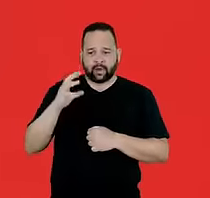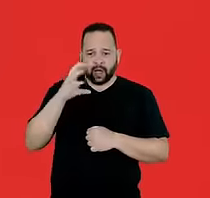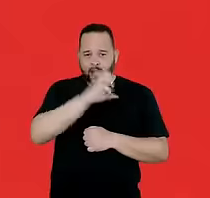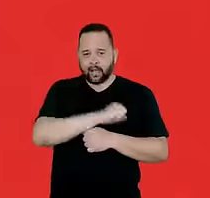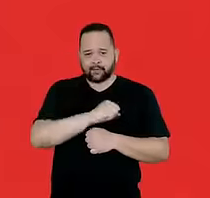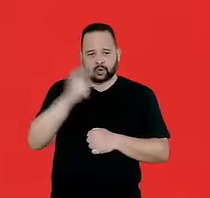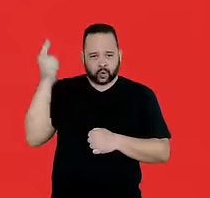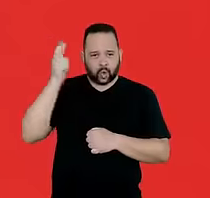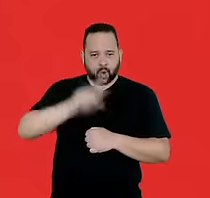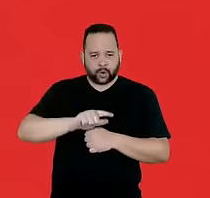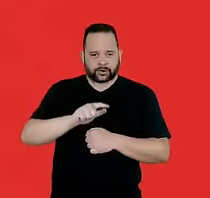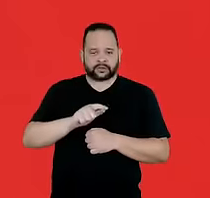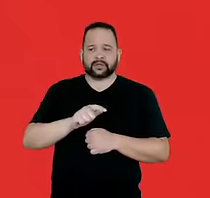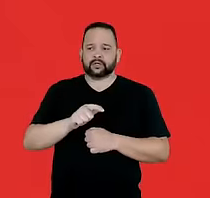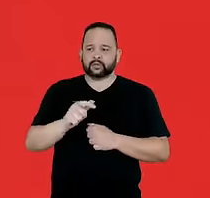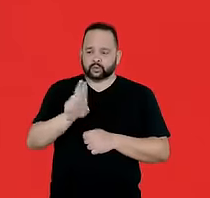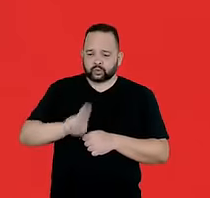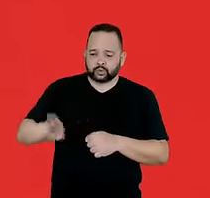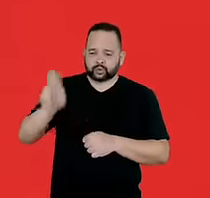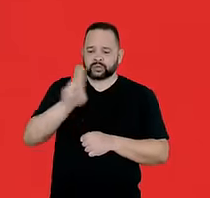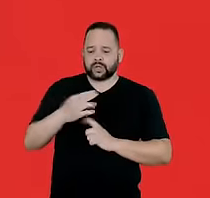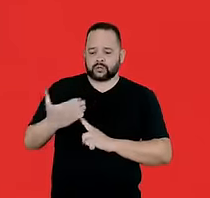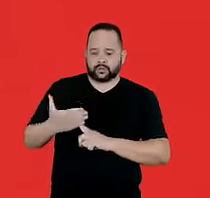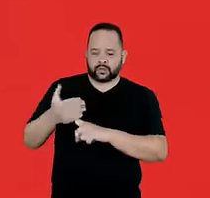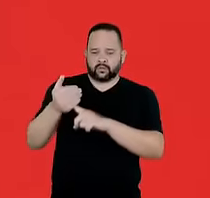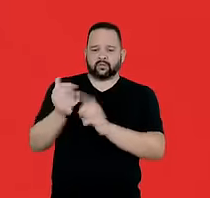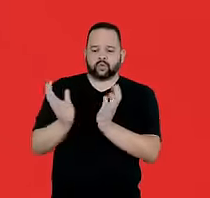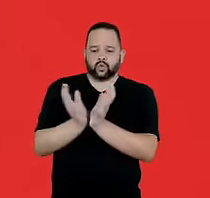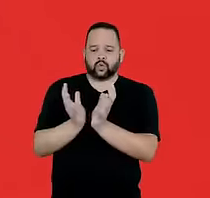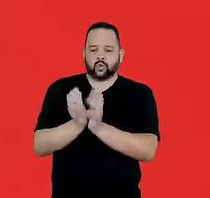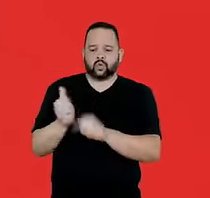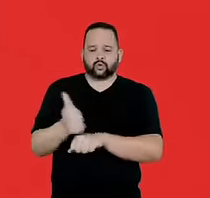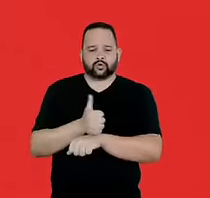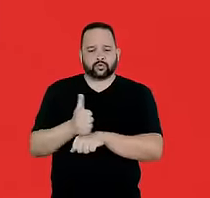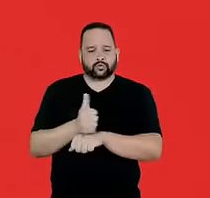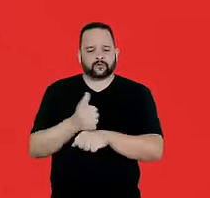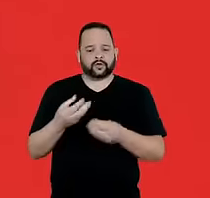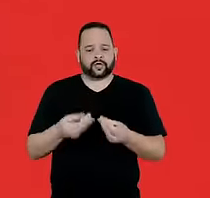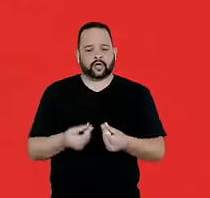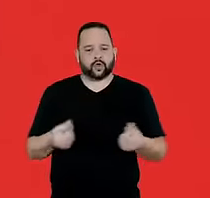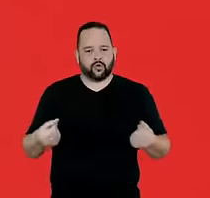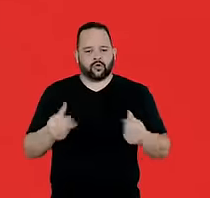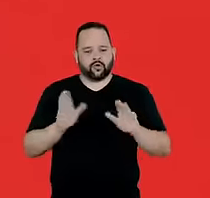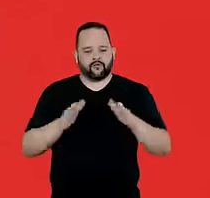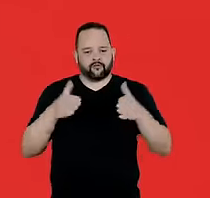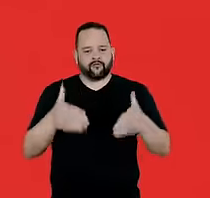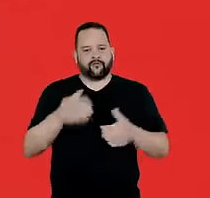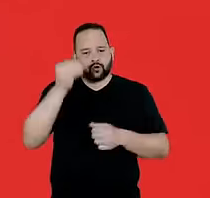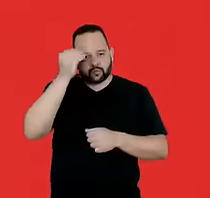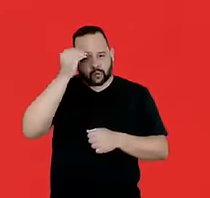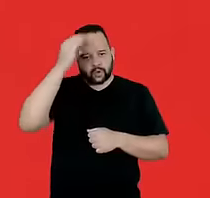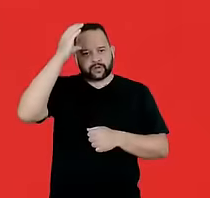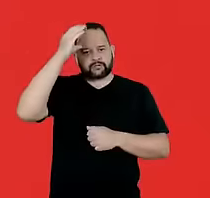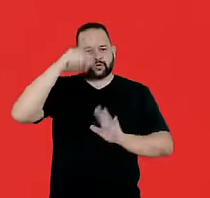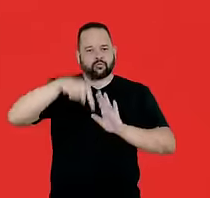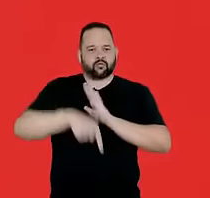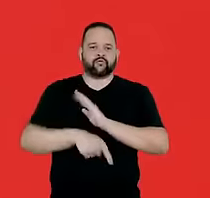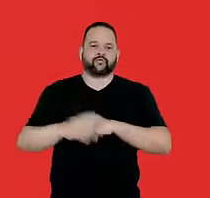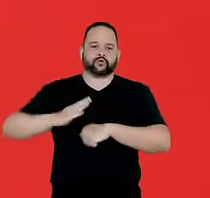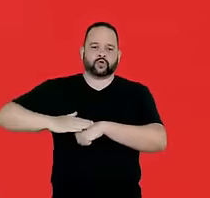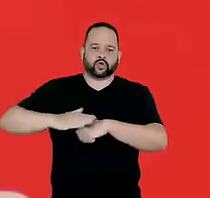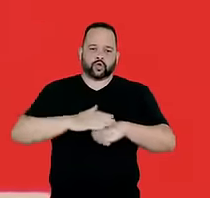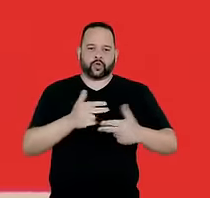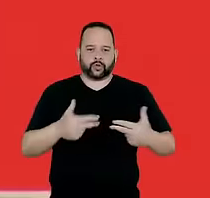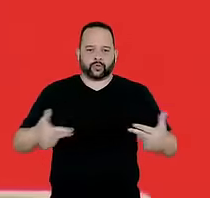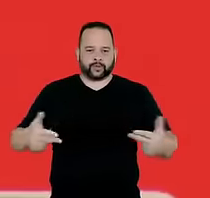time de profissionais qualificados especialistas naquilo que fazem o nosso Global Bank por exemplo Private Global